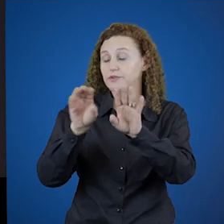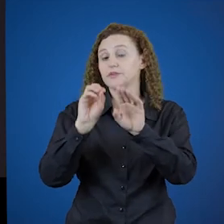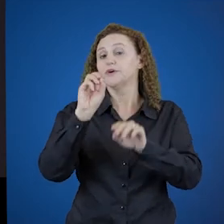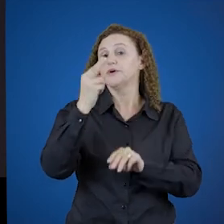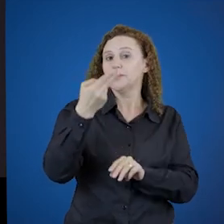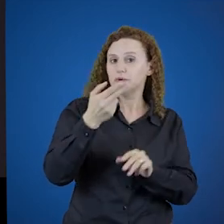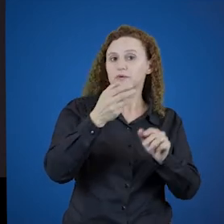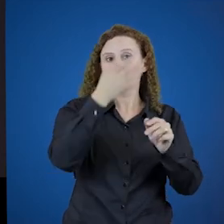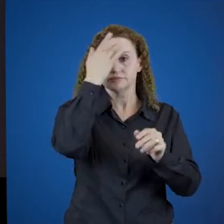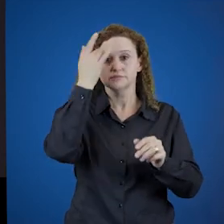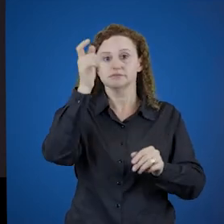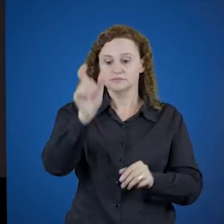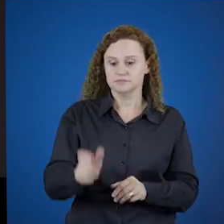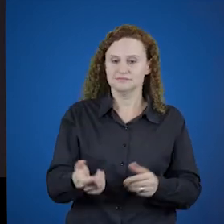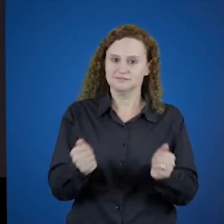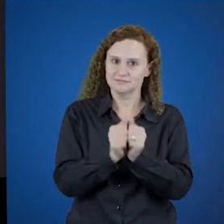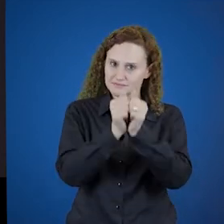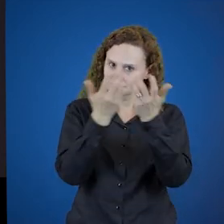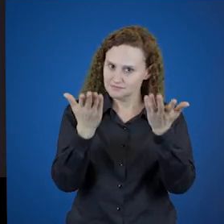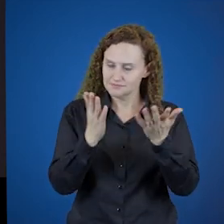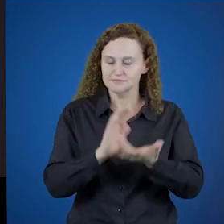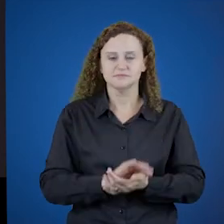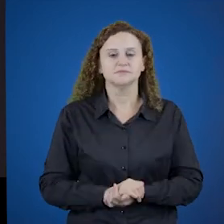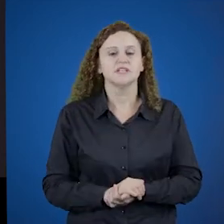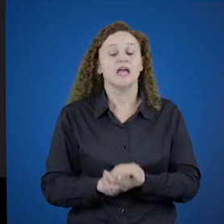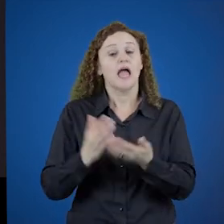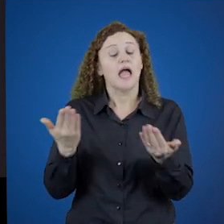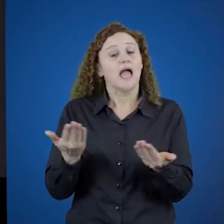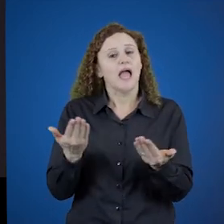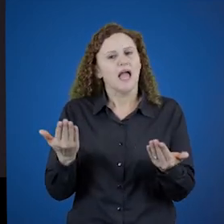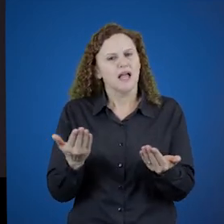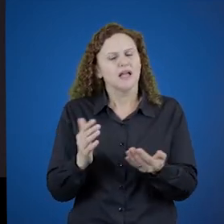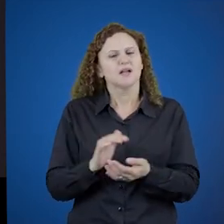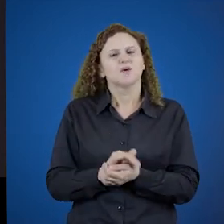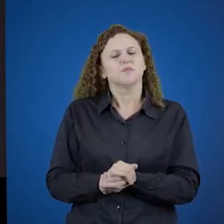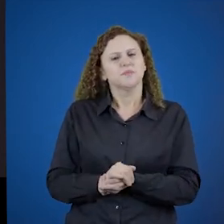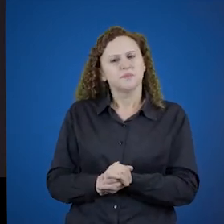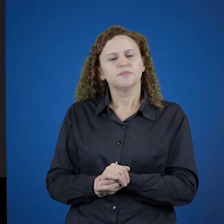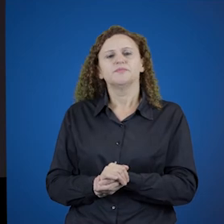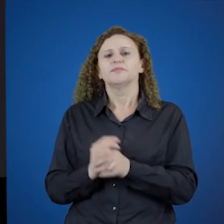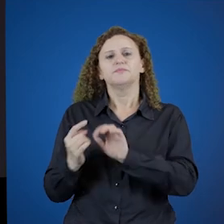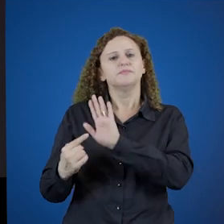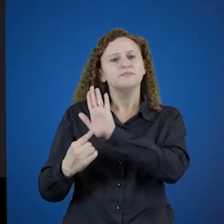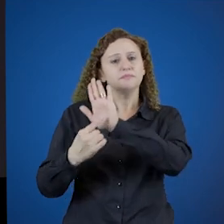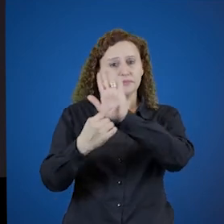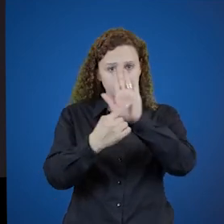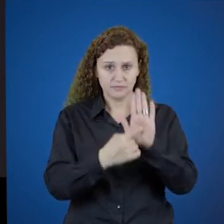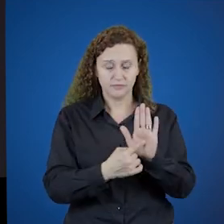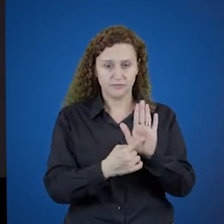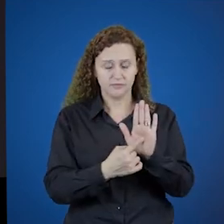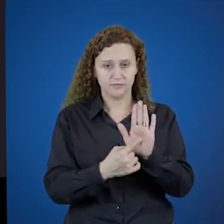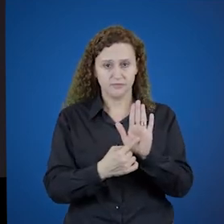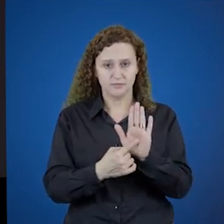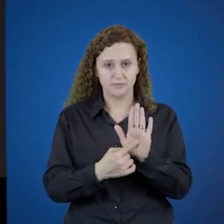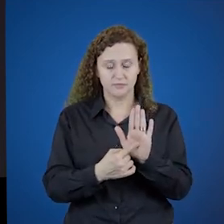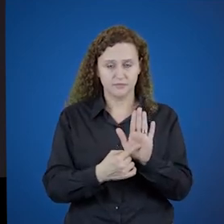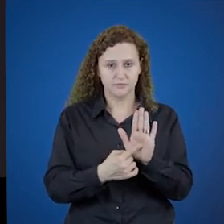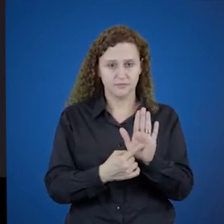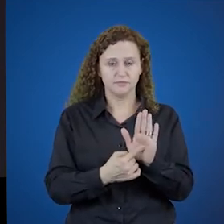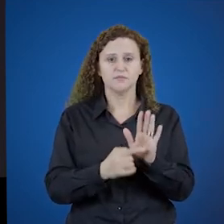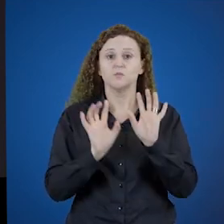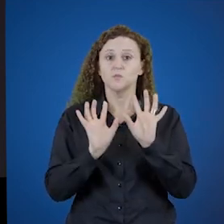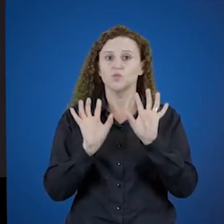pois bem o adjunto adverbial de instrumento ou de meio indica